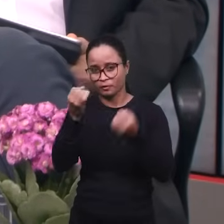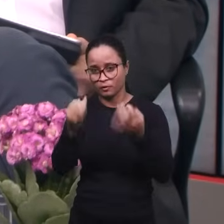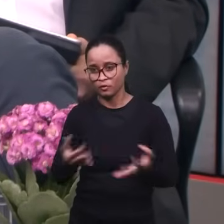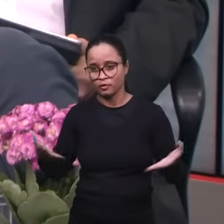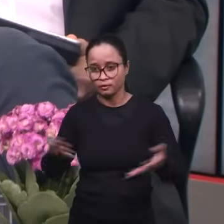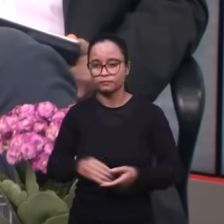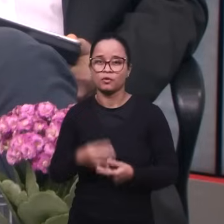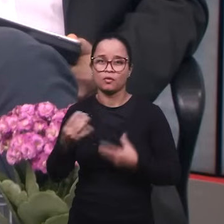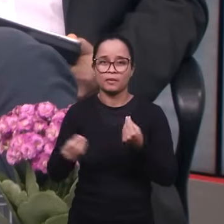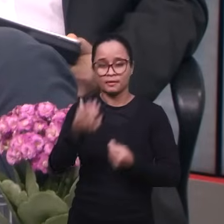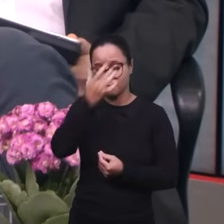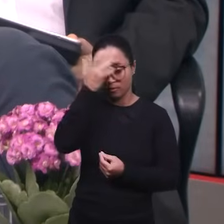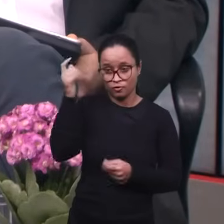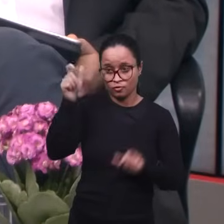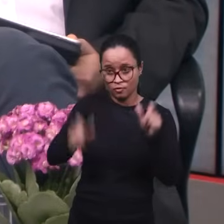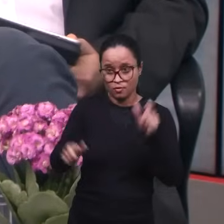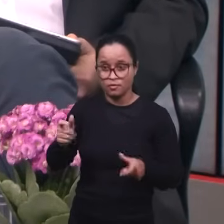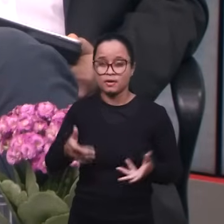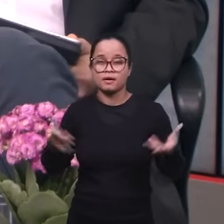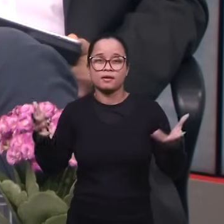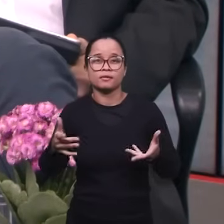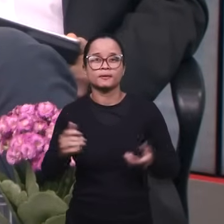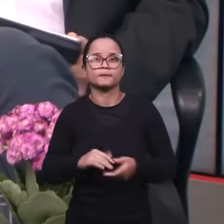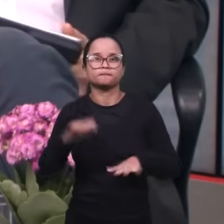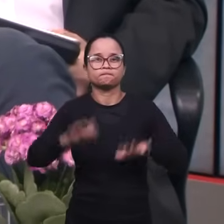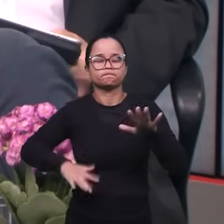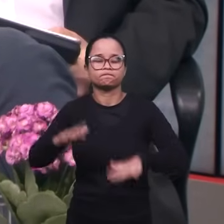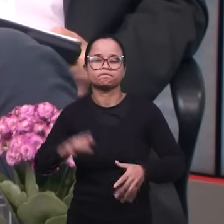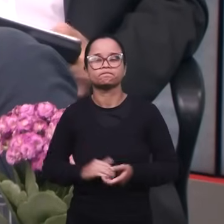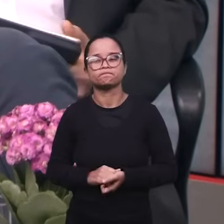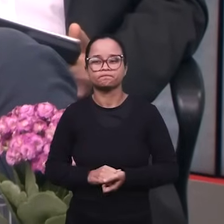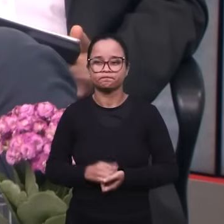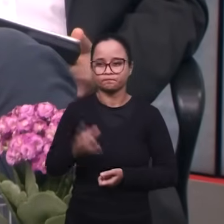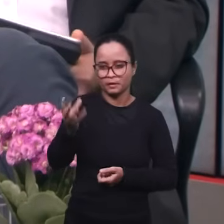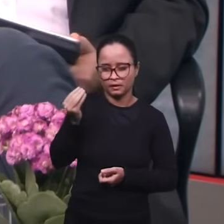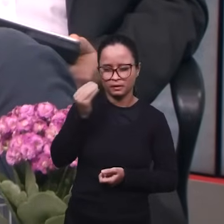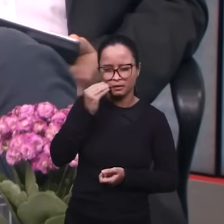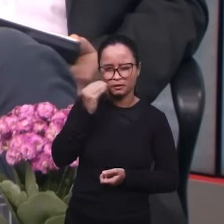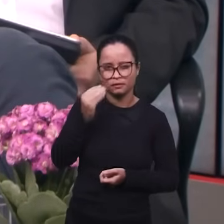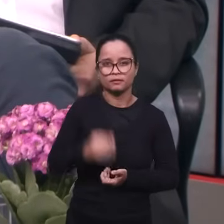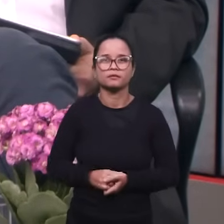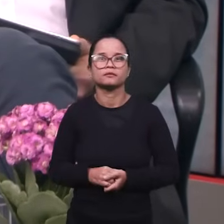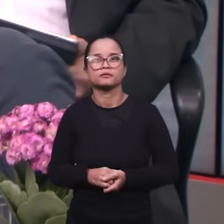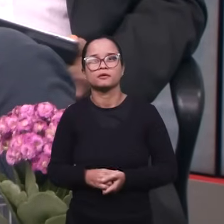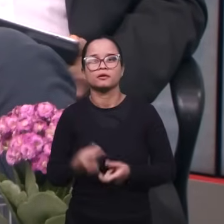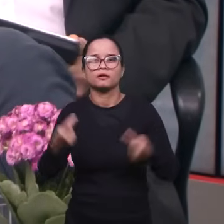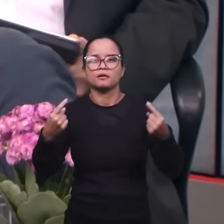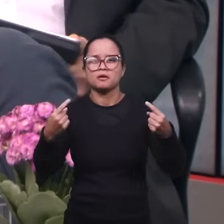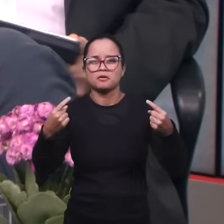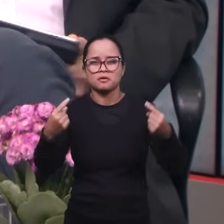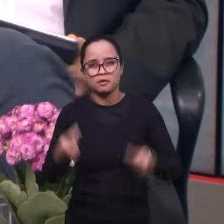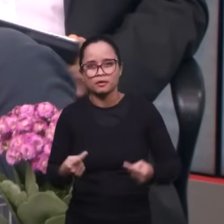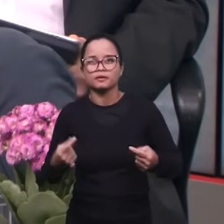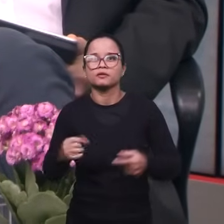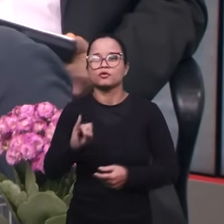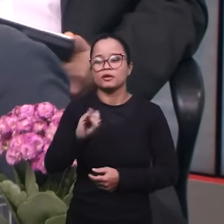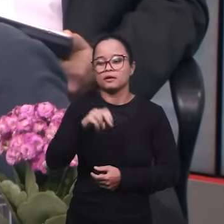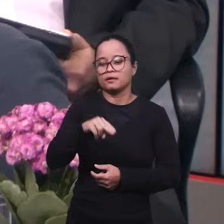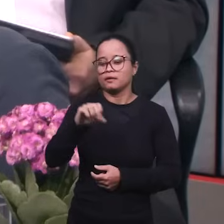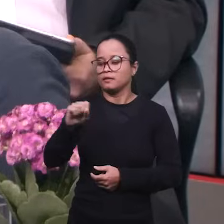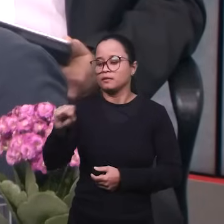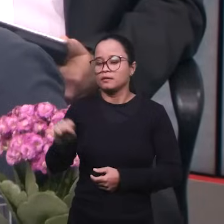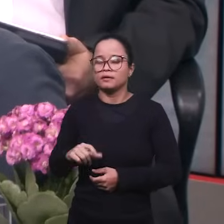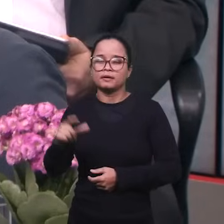a abordagem que as pessoas fazem e às vezes tentam refutar essa questão do